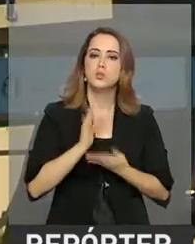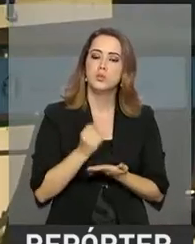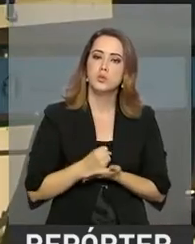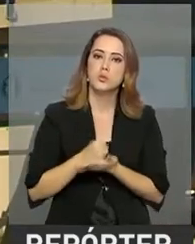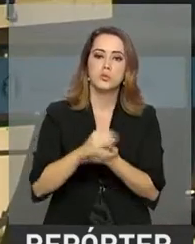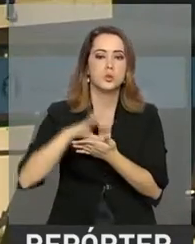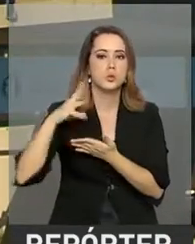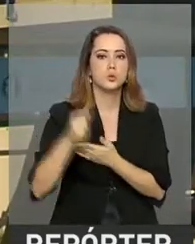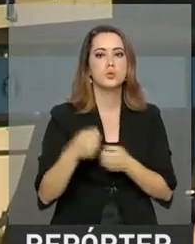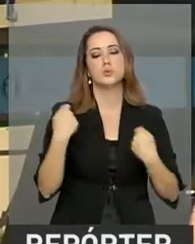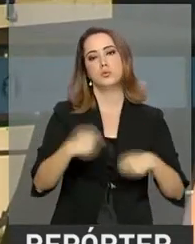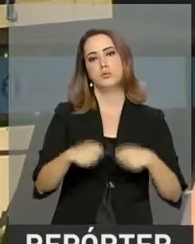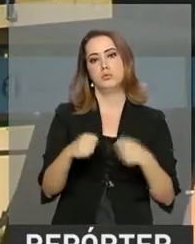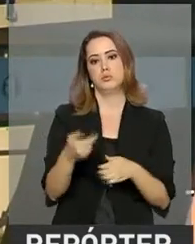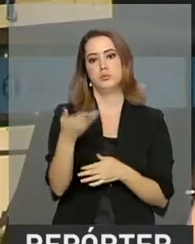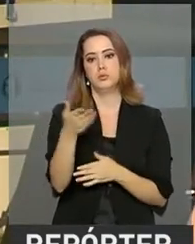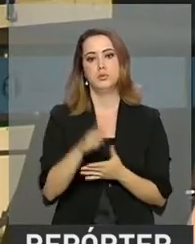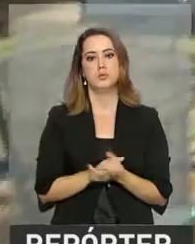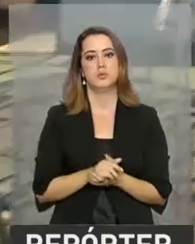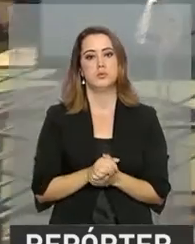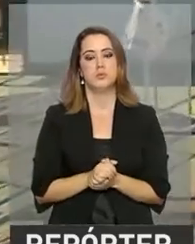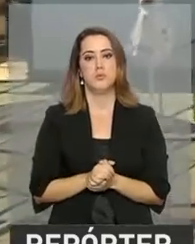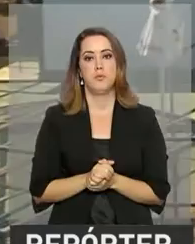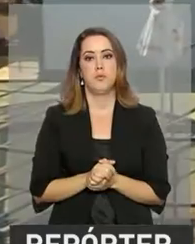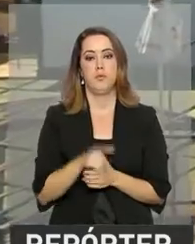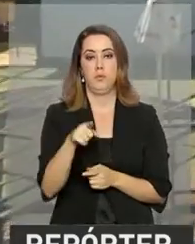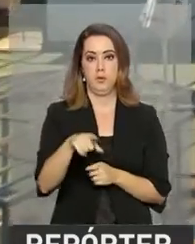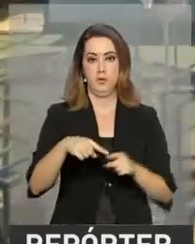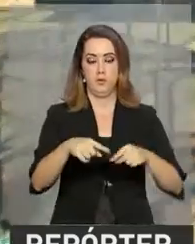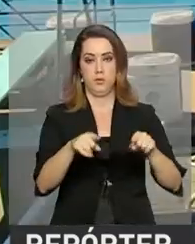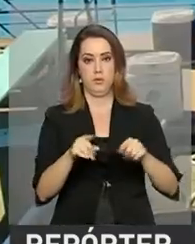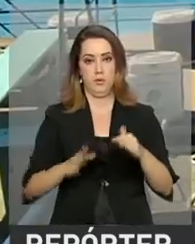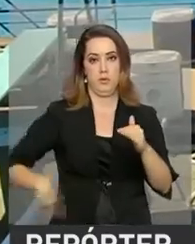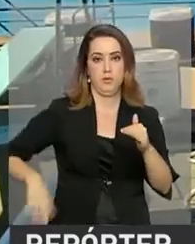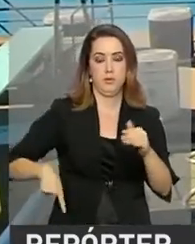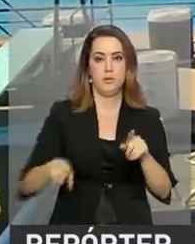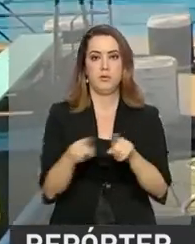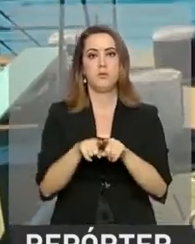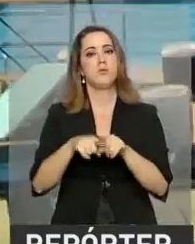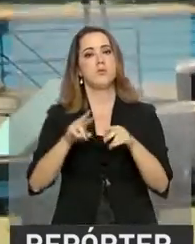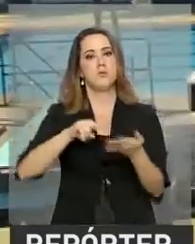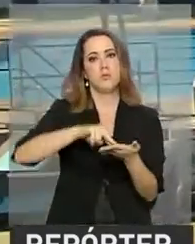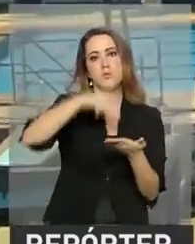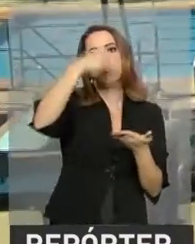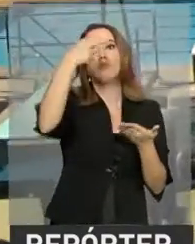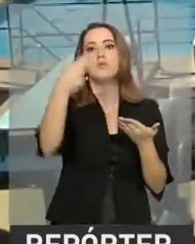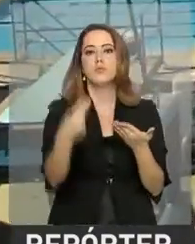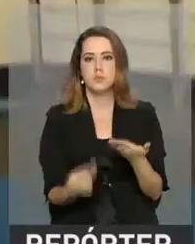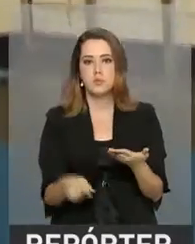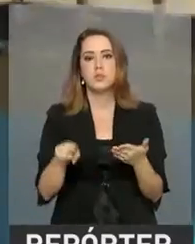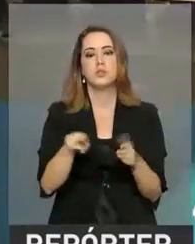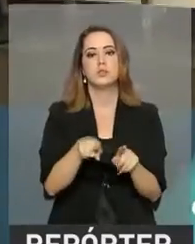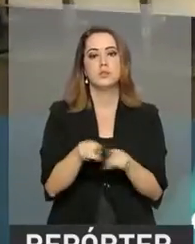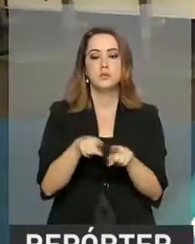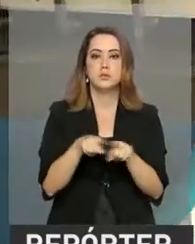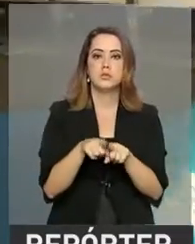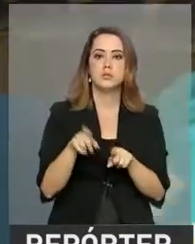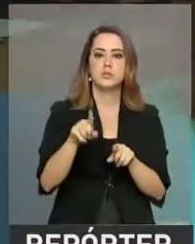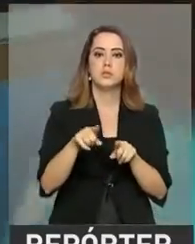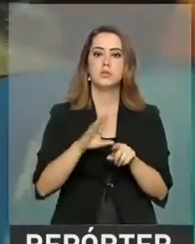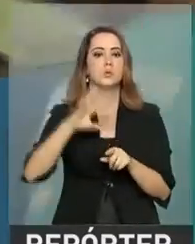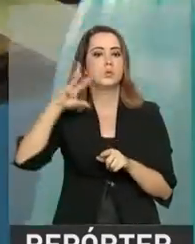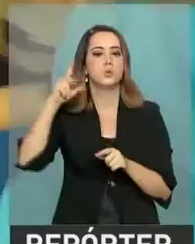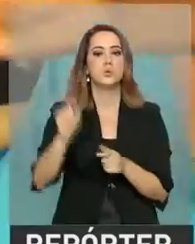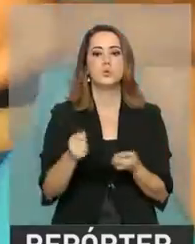a infraestrutura que ele precisa. Além das piscinas olímpicas e de saltos ornamentais, o espaço tem ainda toda